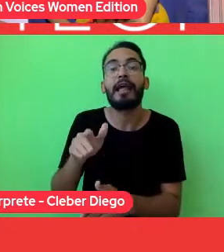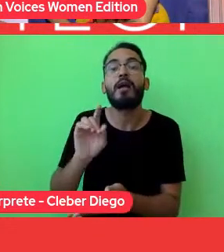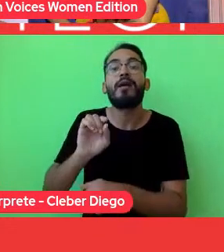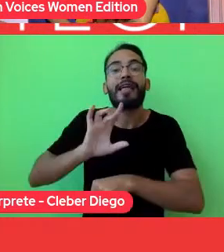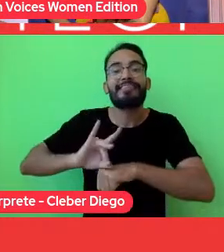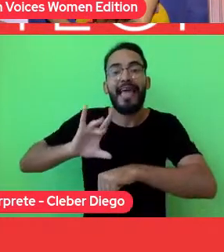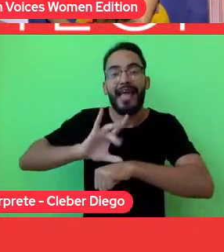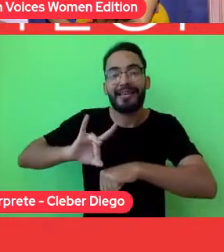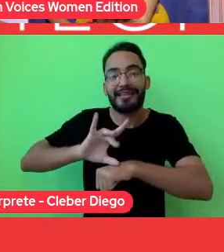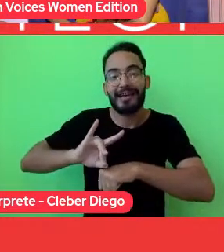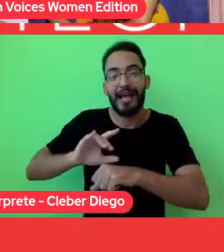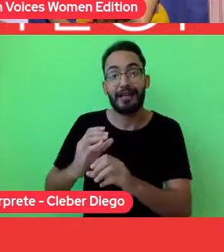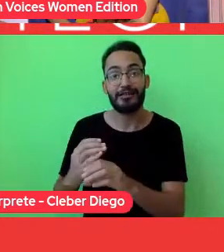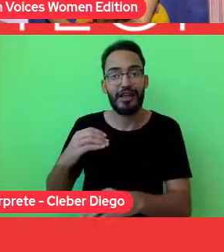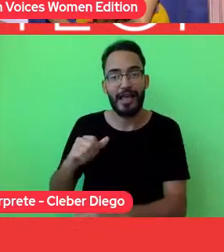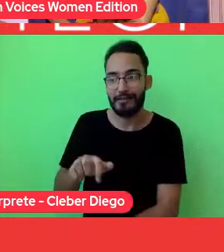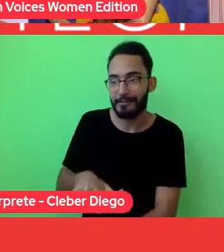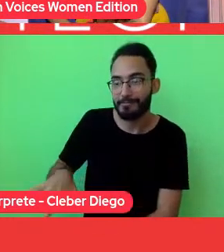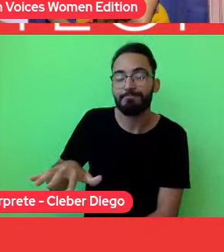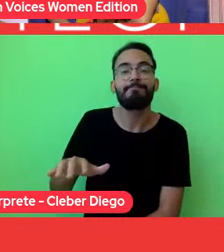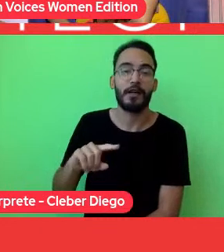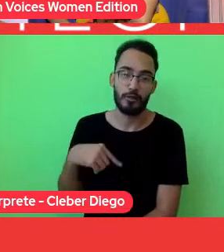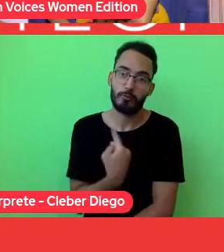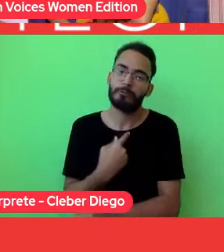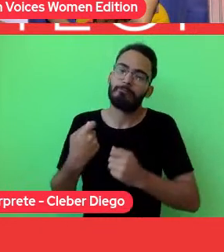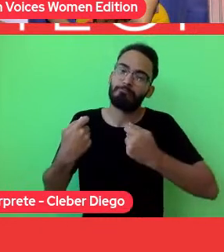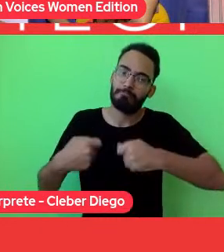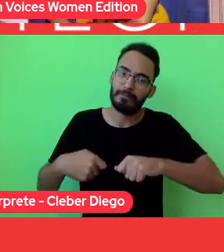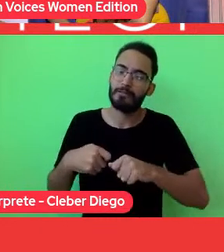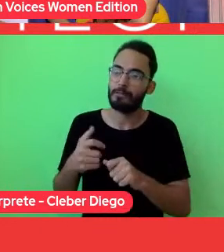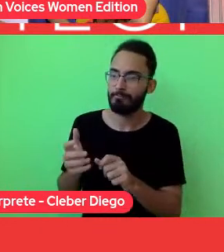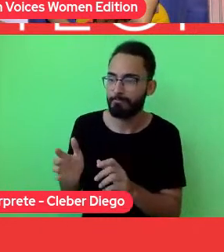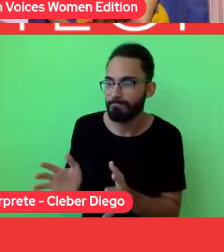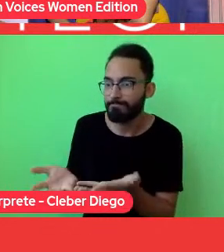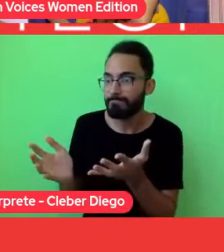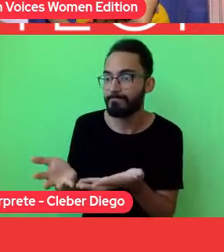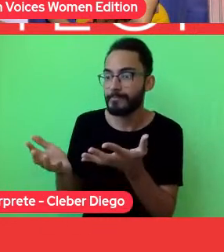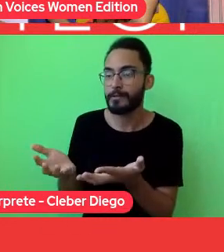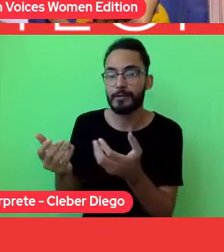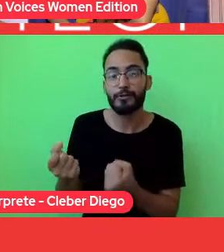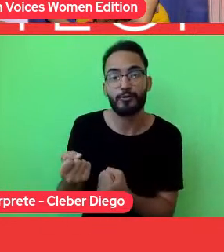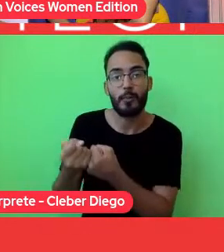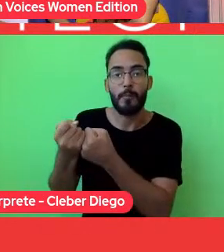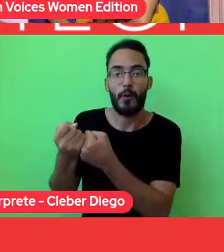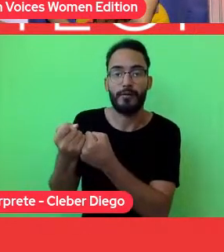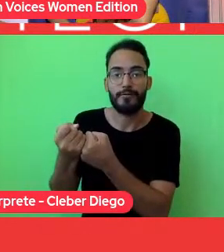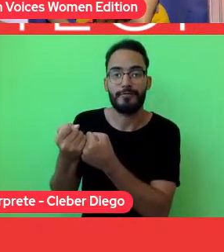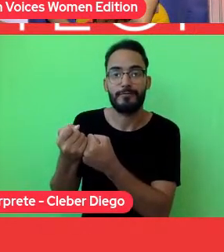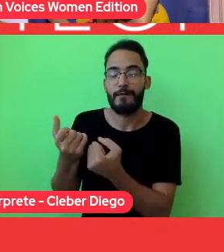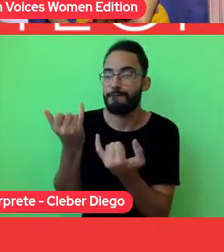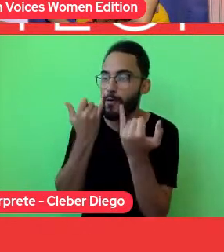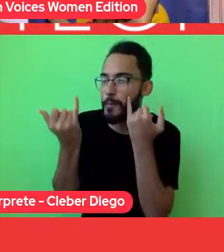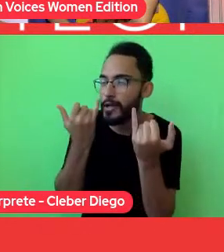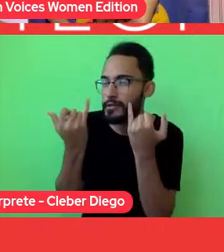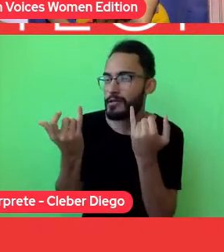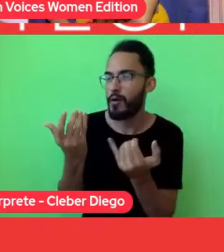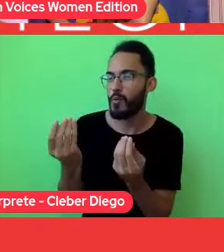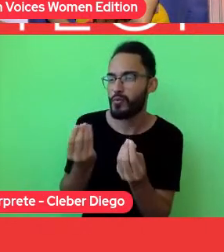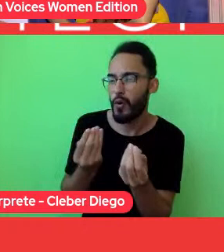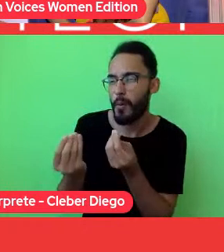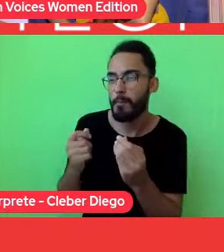trilha de engenharia, né? Que ali a gente também precisaria dar um suporte de como e um apoio de formação e de um